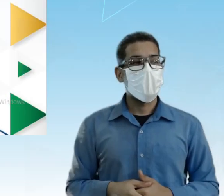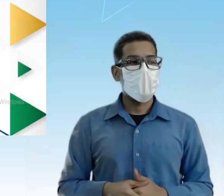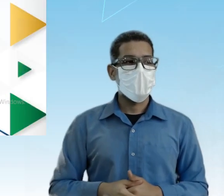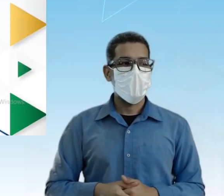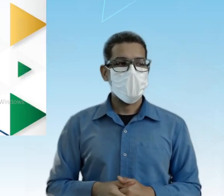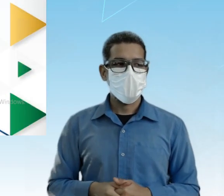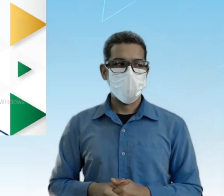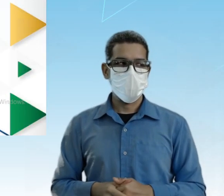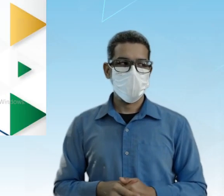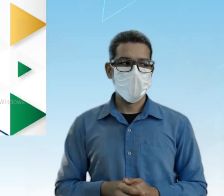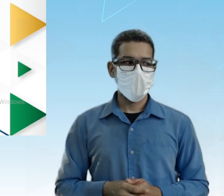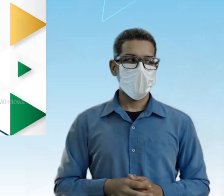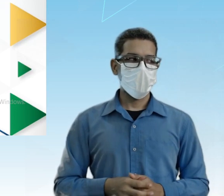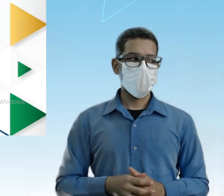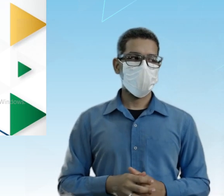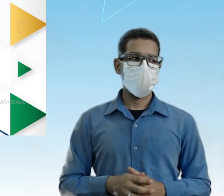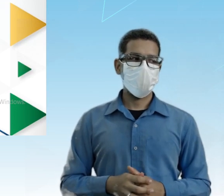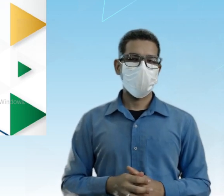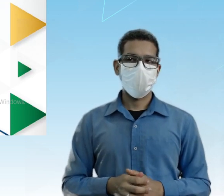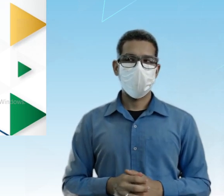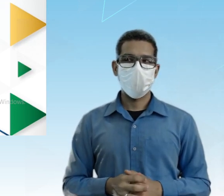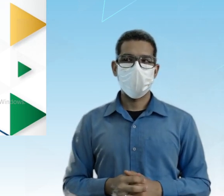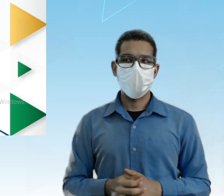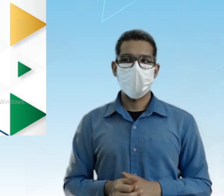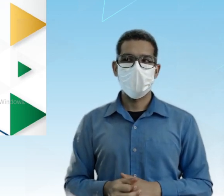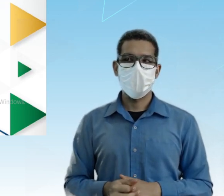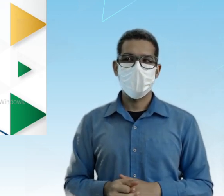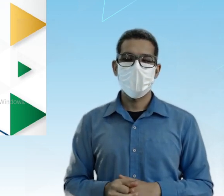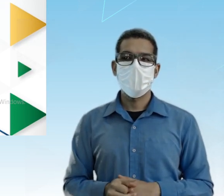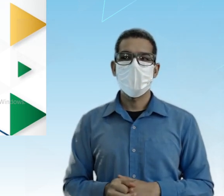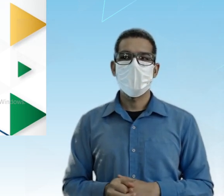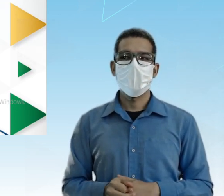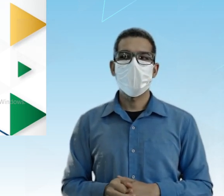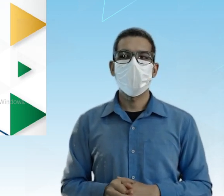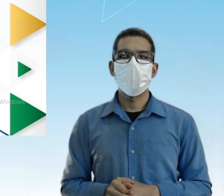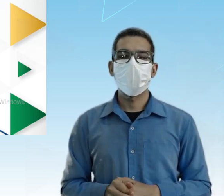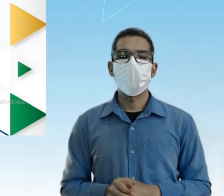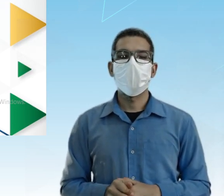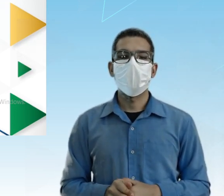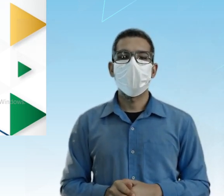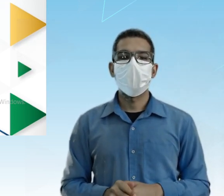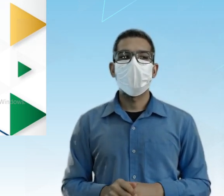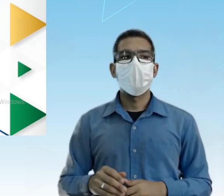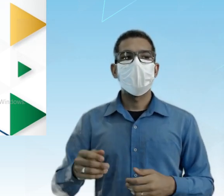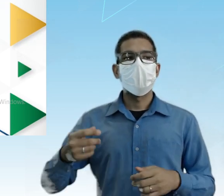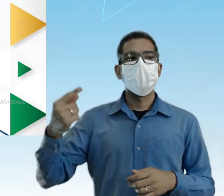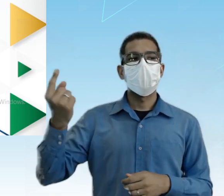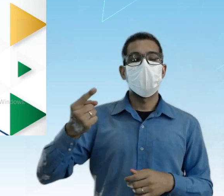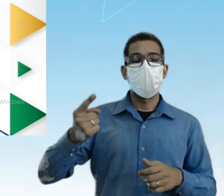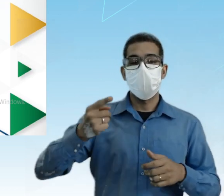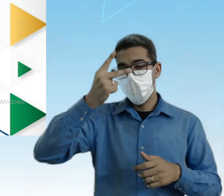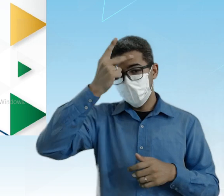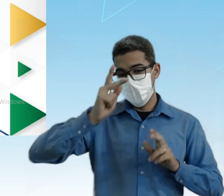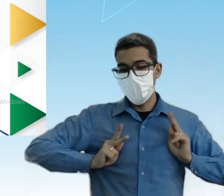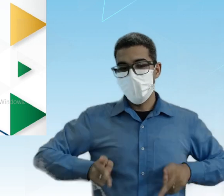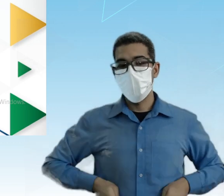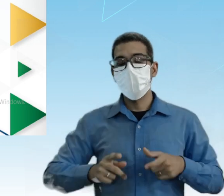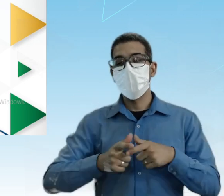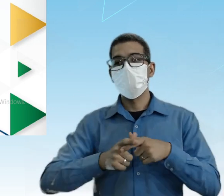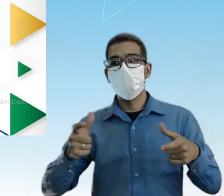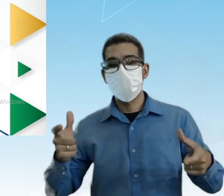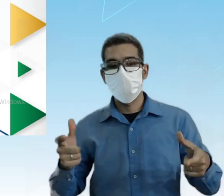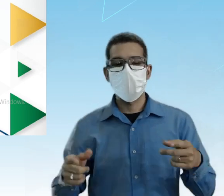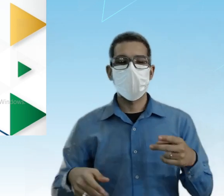que o lugar é tananana, quando estão dizendo que a população é muito grande? O segundo significa quando está